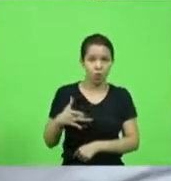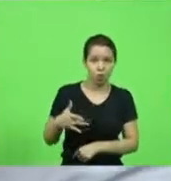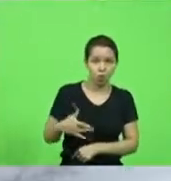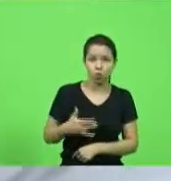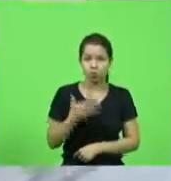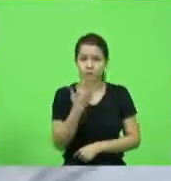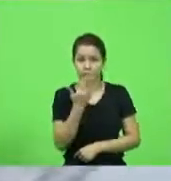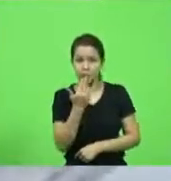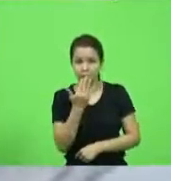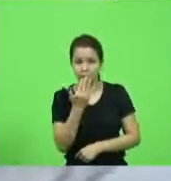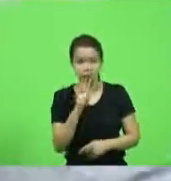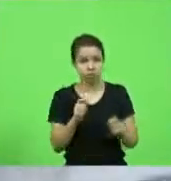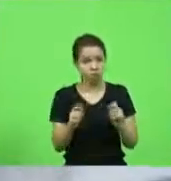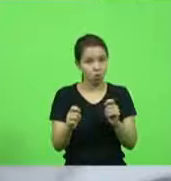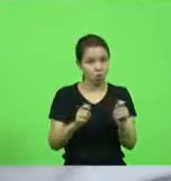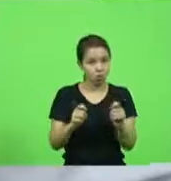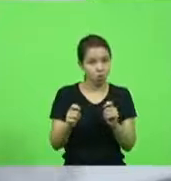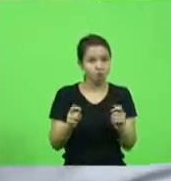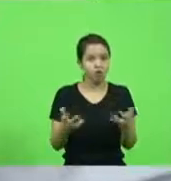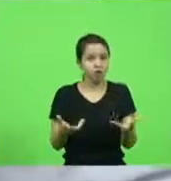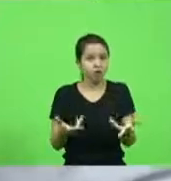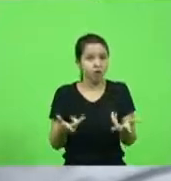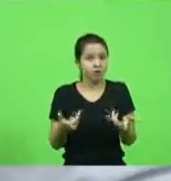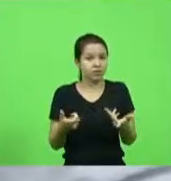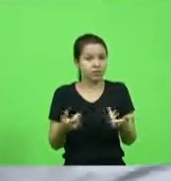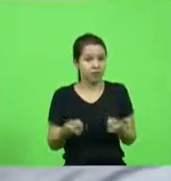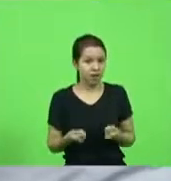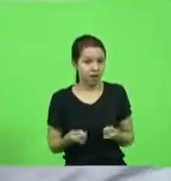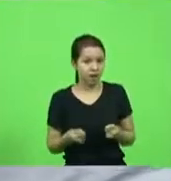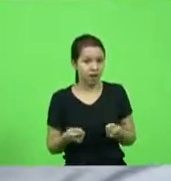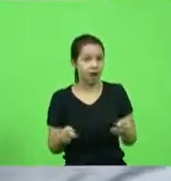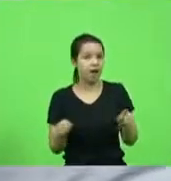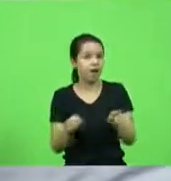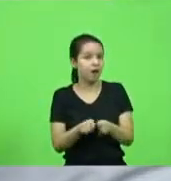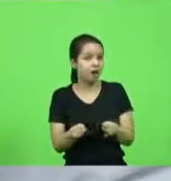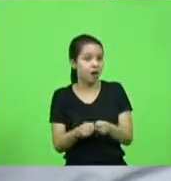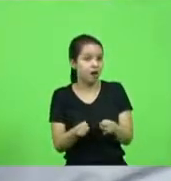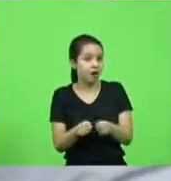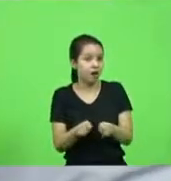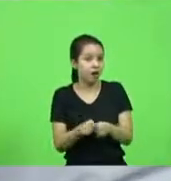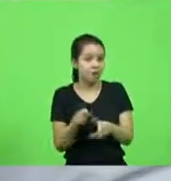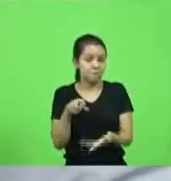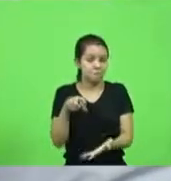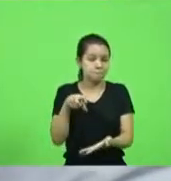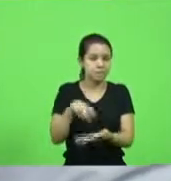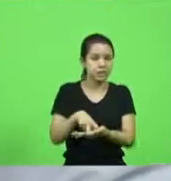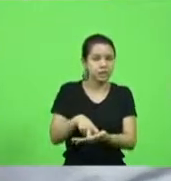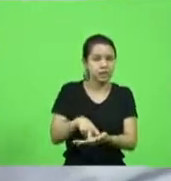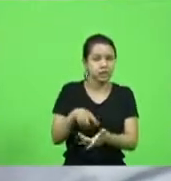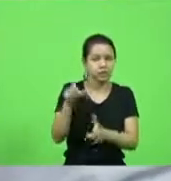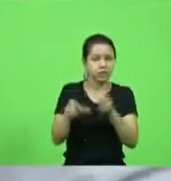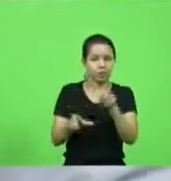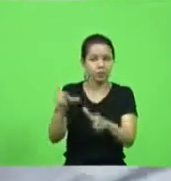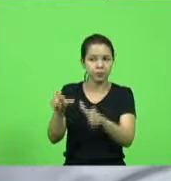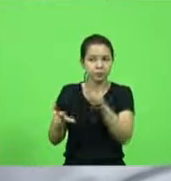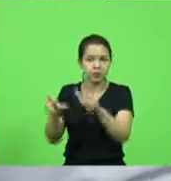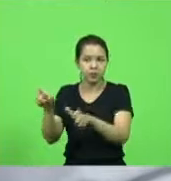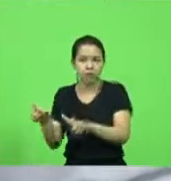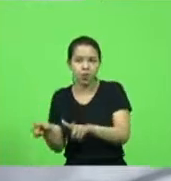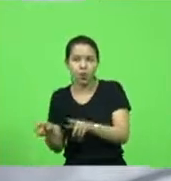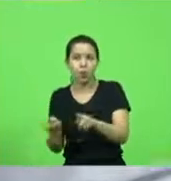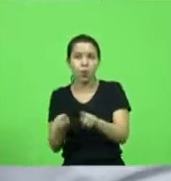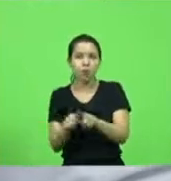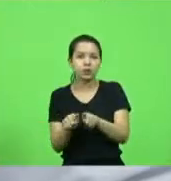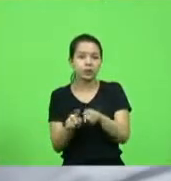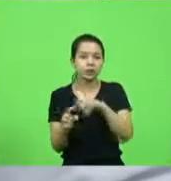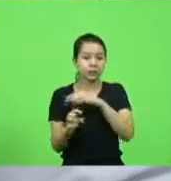qualidade e também da penalização de pessoas e, eventualmente, de empresas que não seguirem